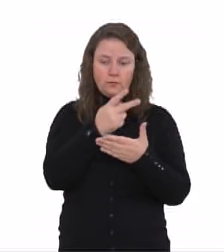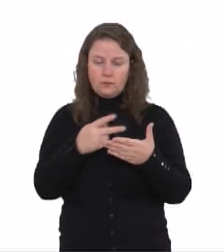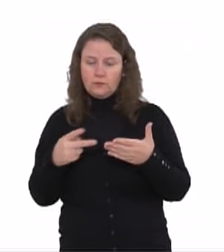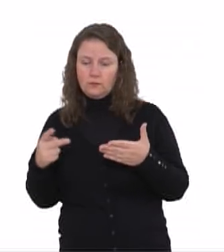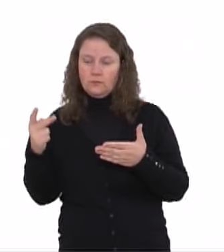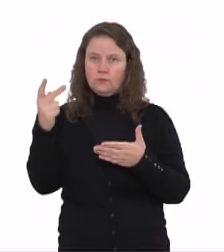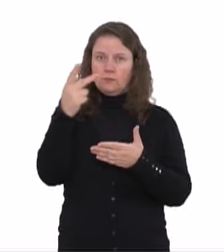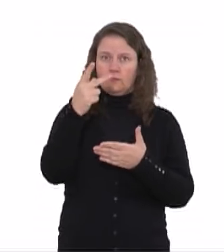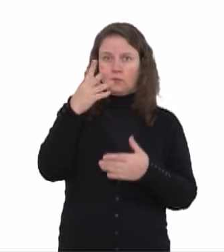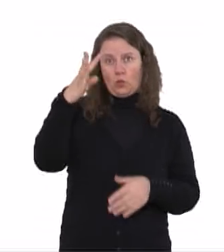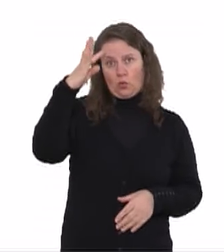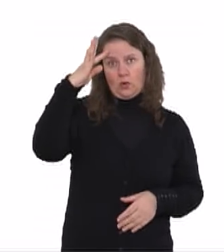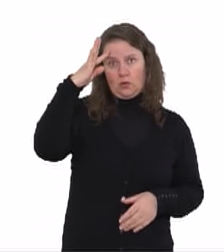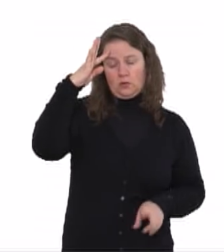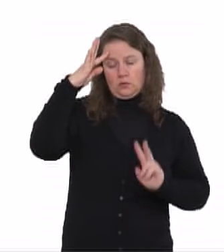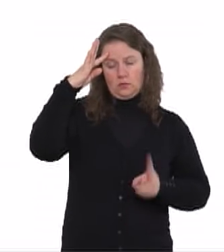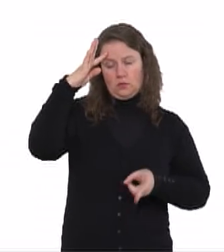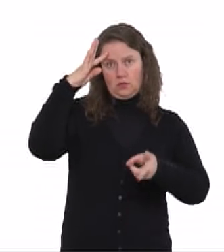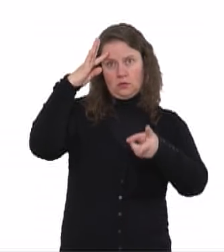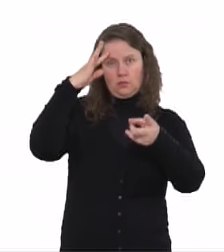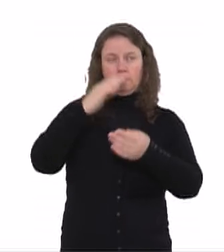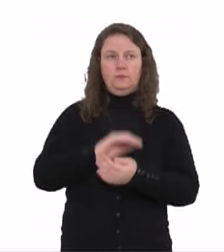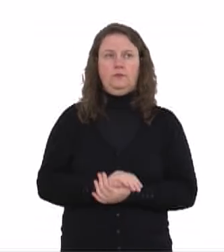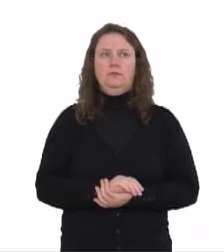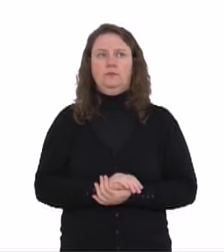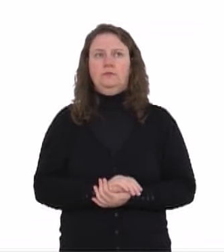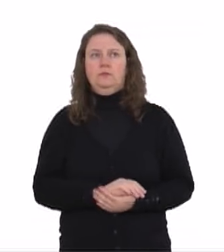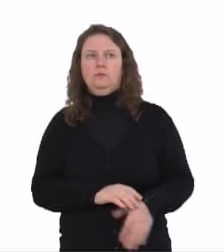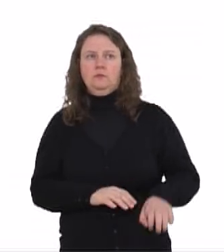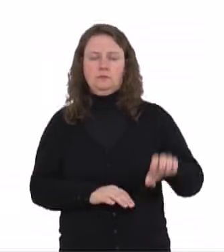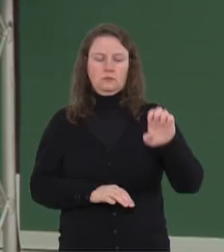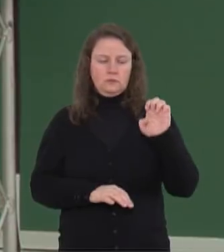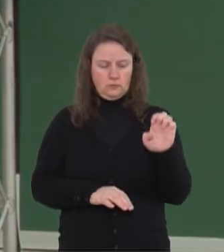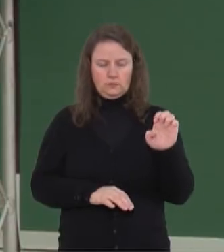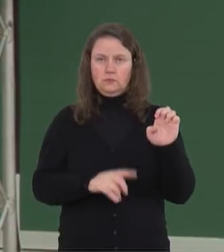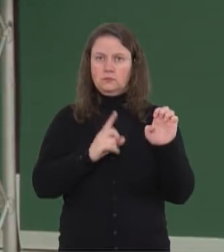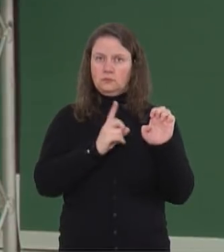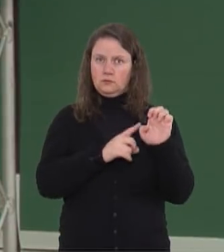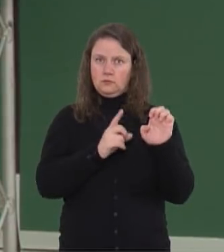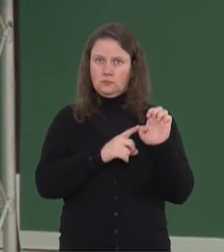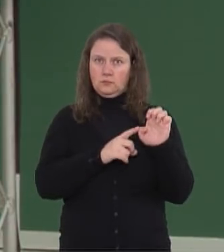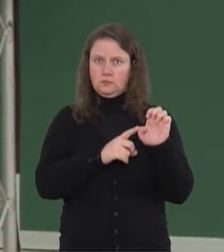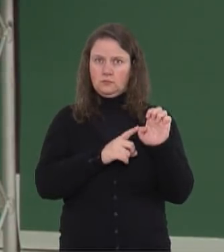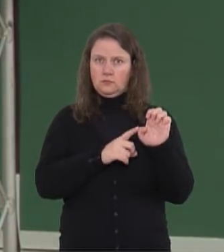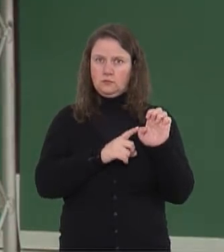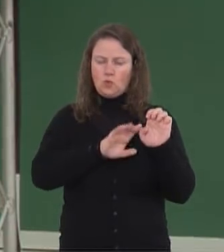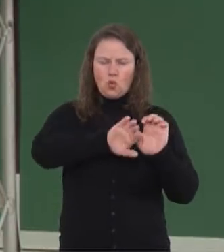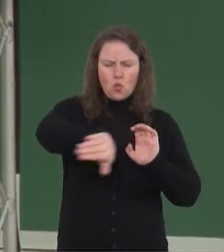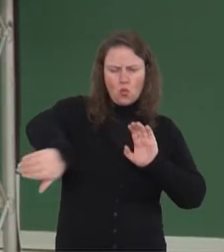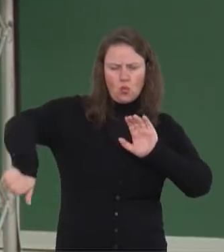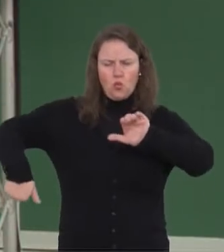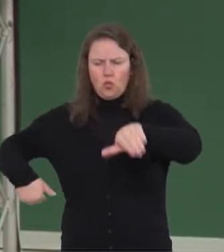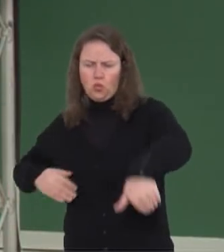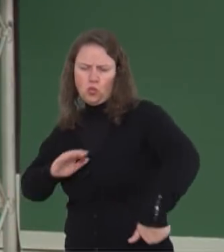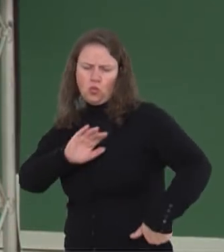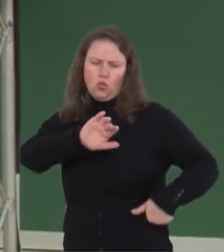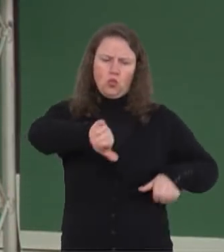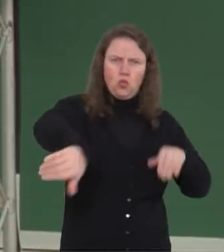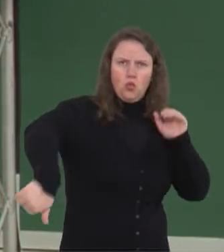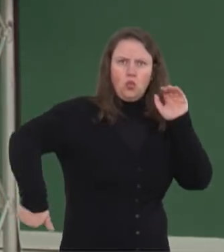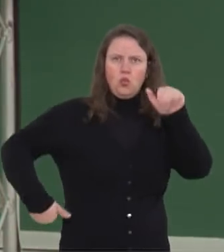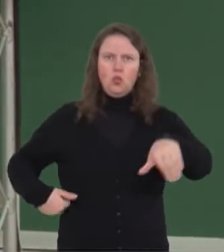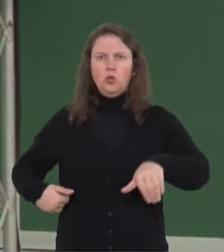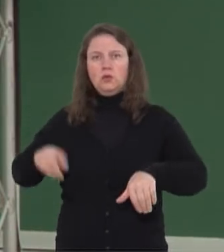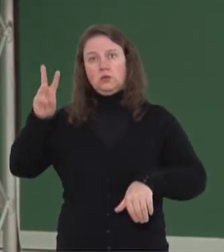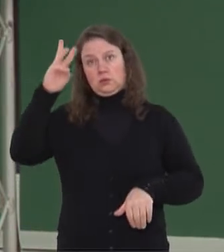às quartas-feiras? He swims on Tuesdays. Ele nada nas terças-feiras?